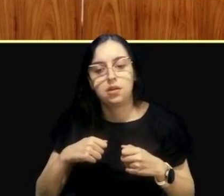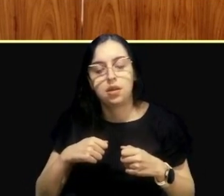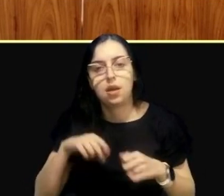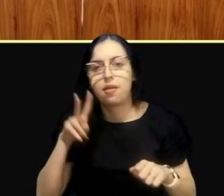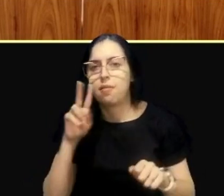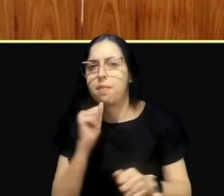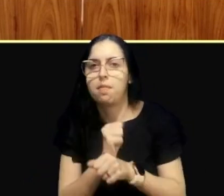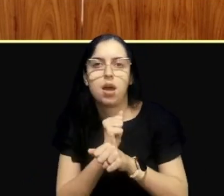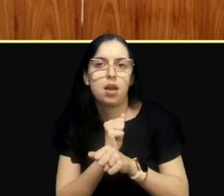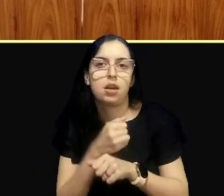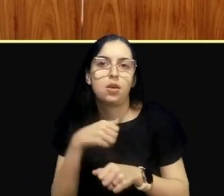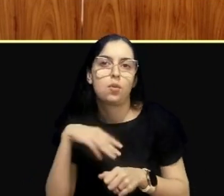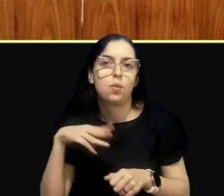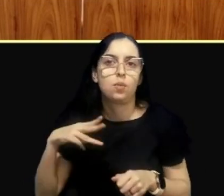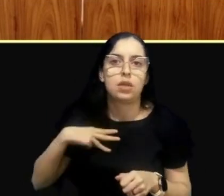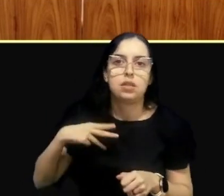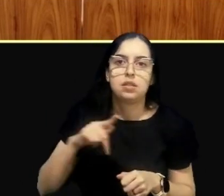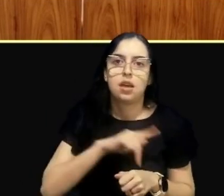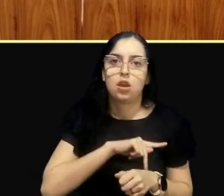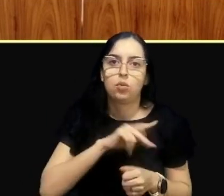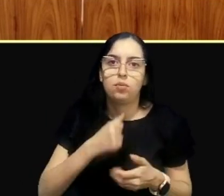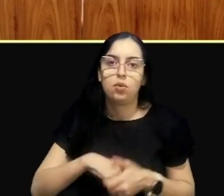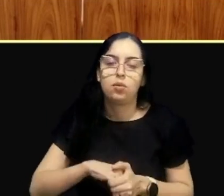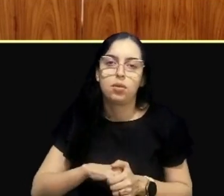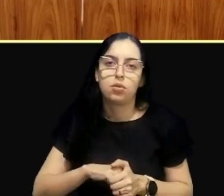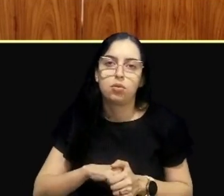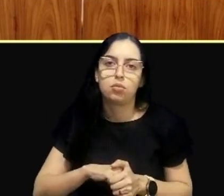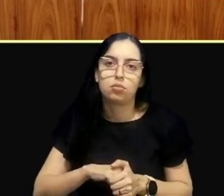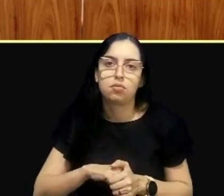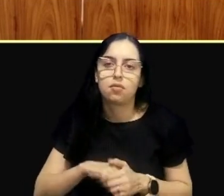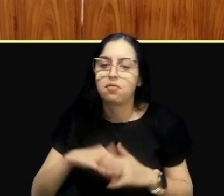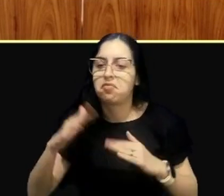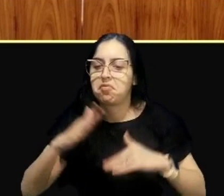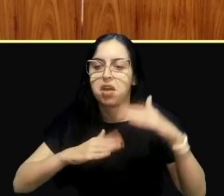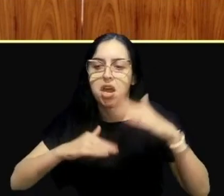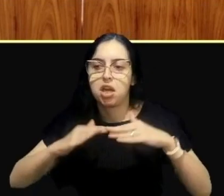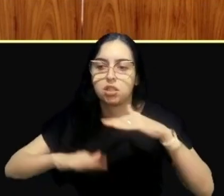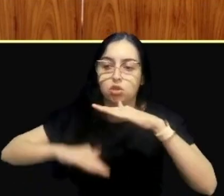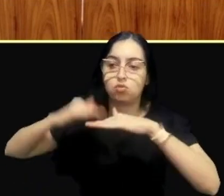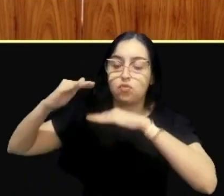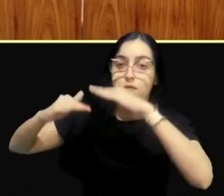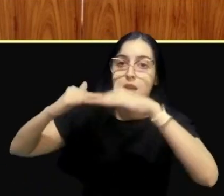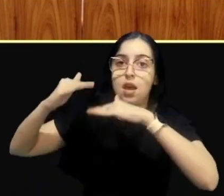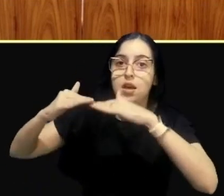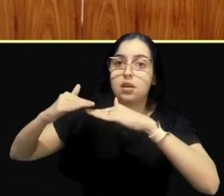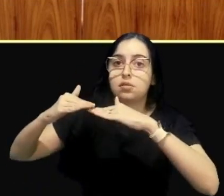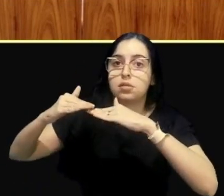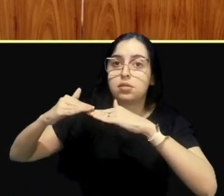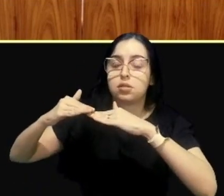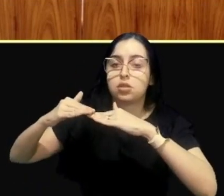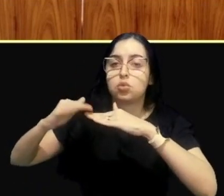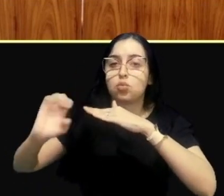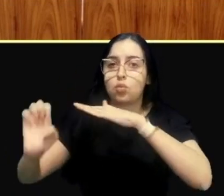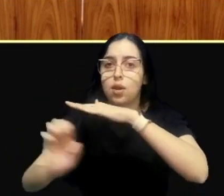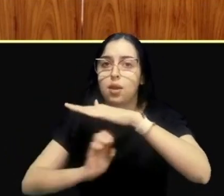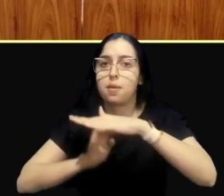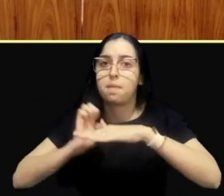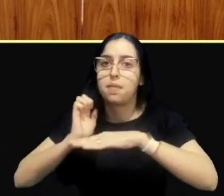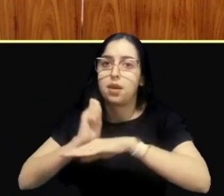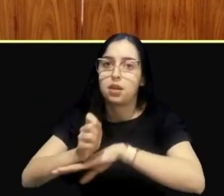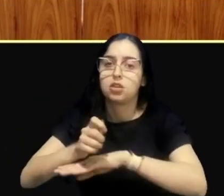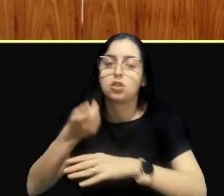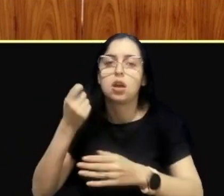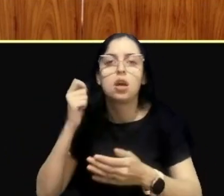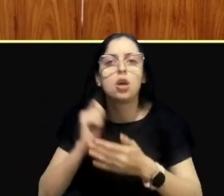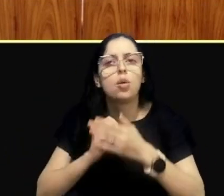intervenção do MP nas diversas fases, até mesmo dos empreendimentos, falar, estão